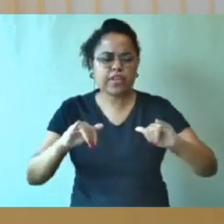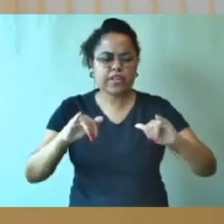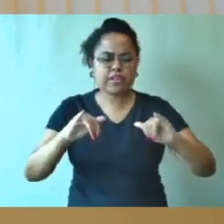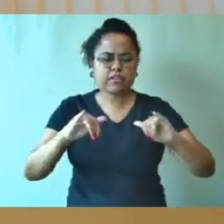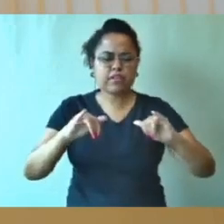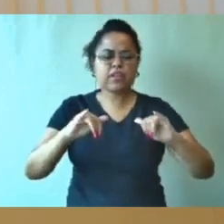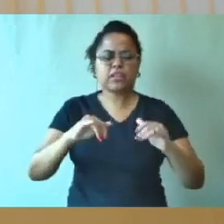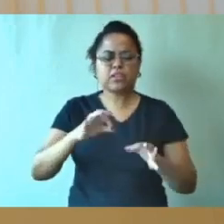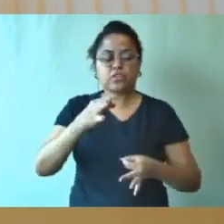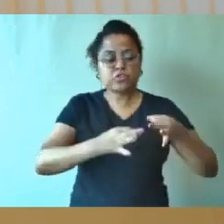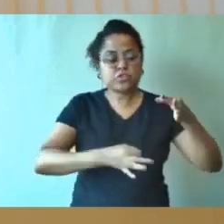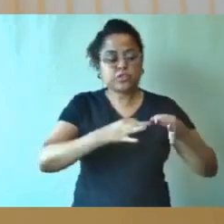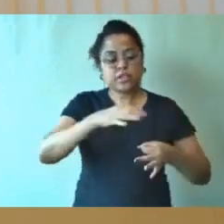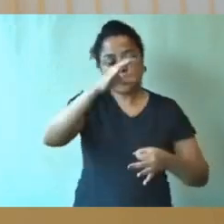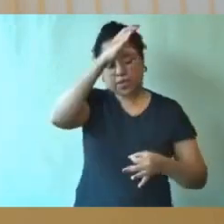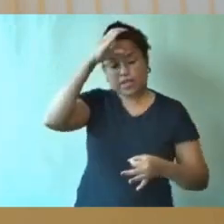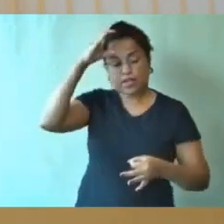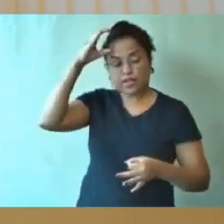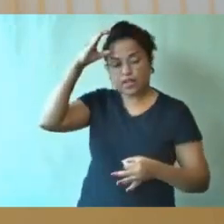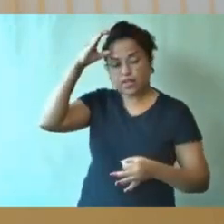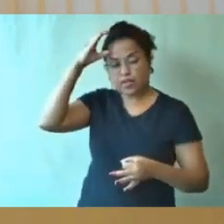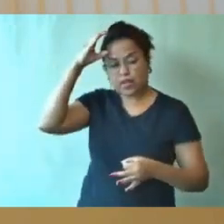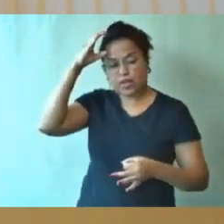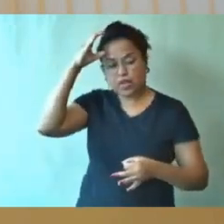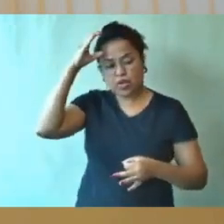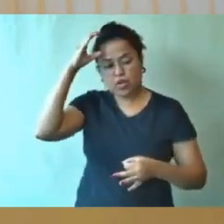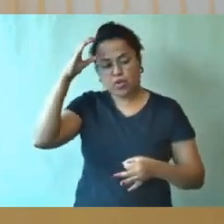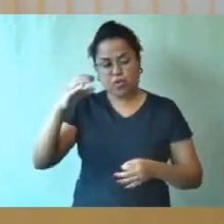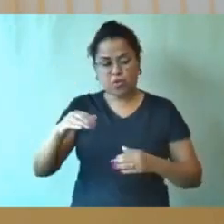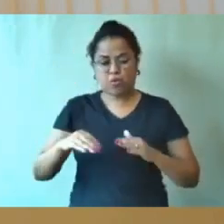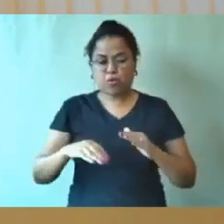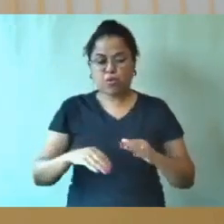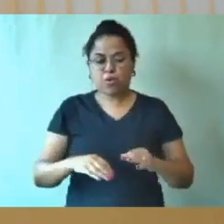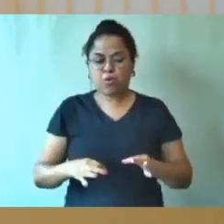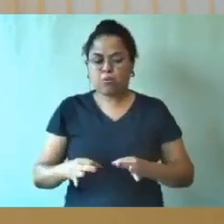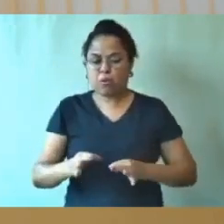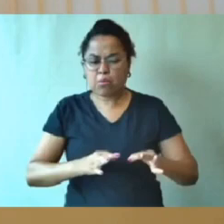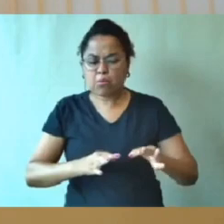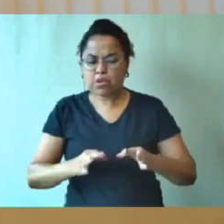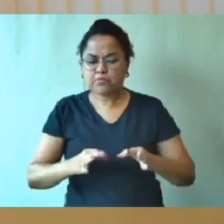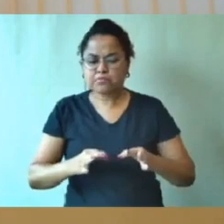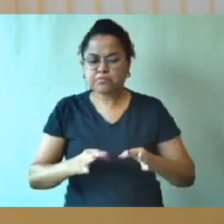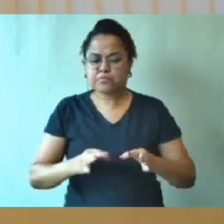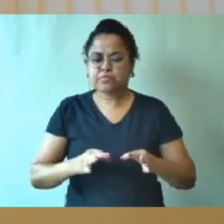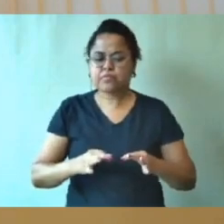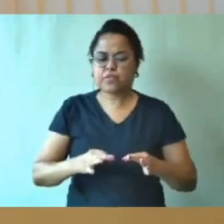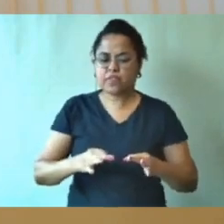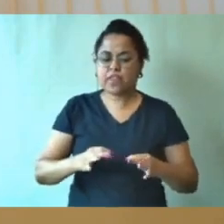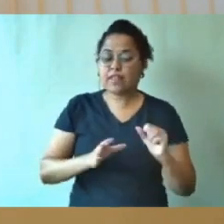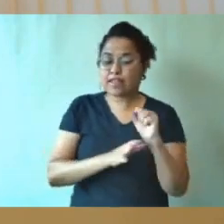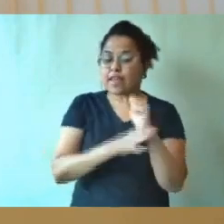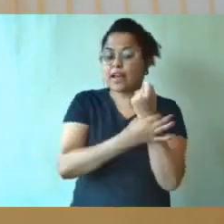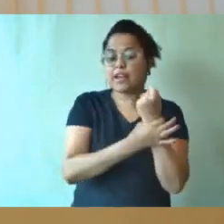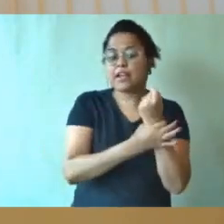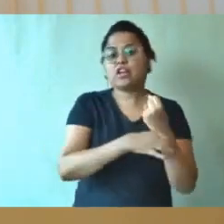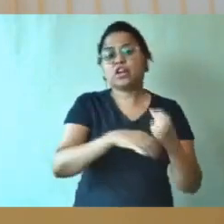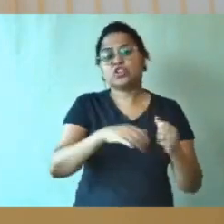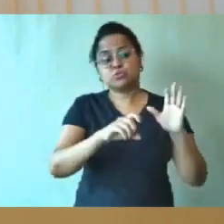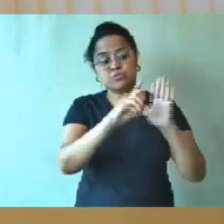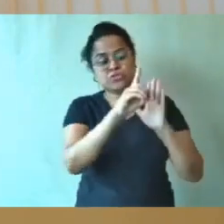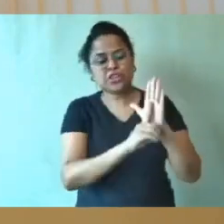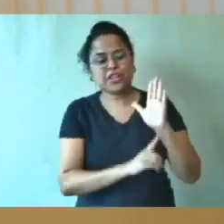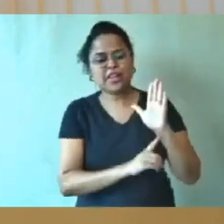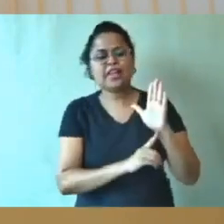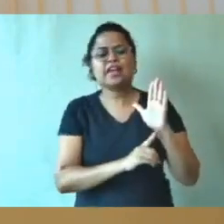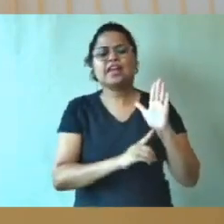Câmara. Ela garante ao Rubens o direito ao silêncio em relação a indagações